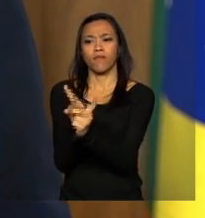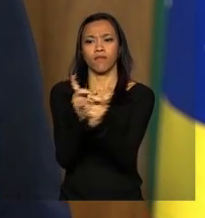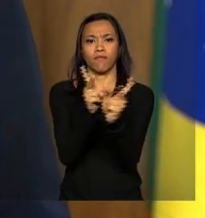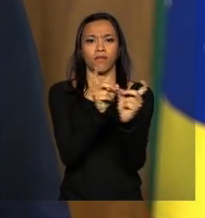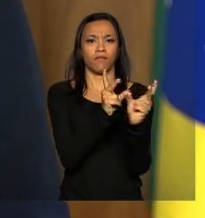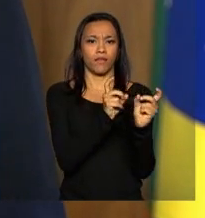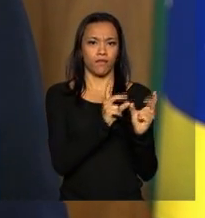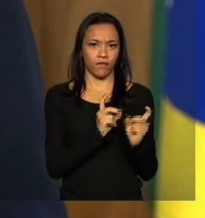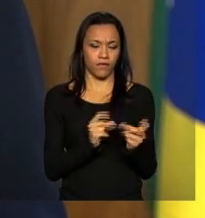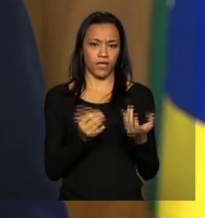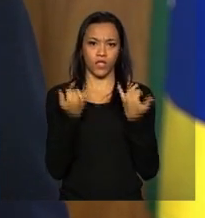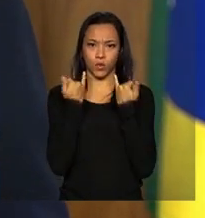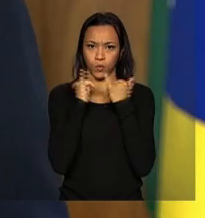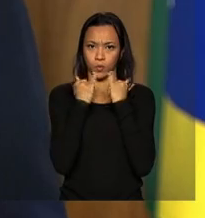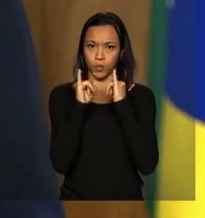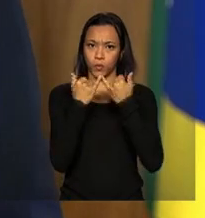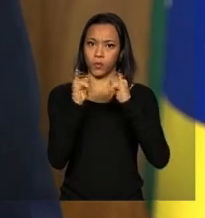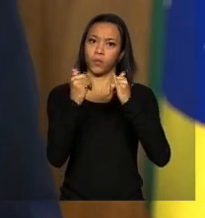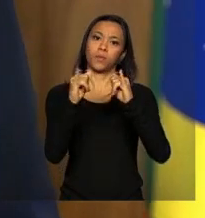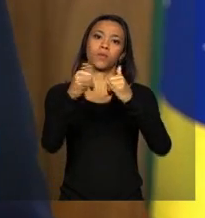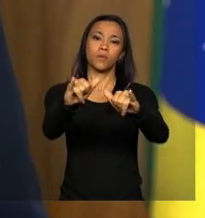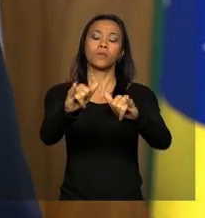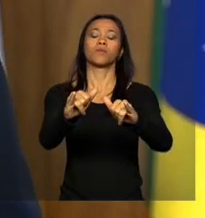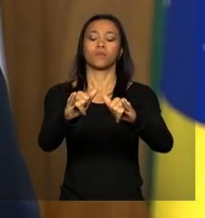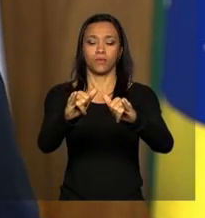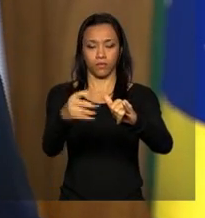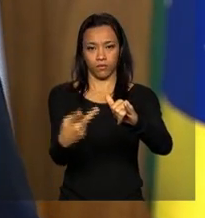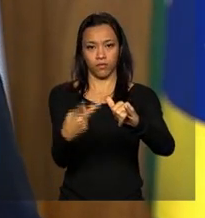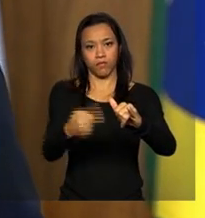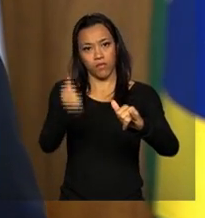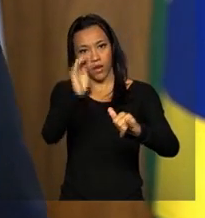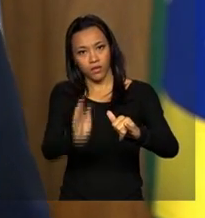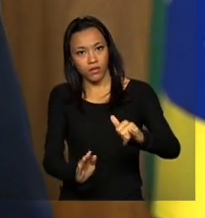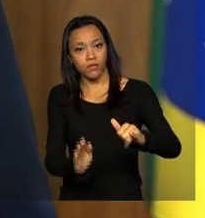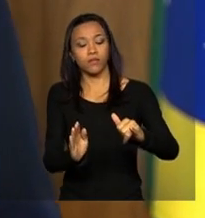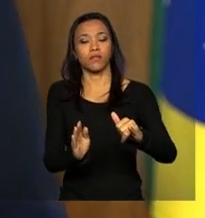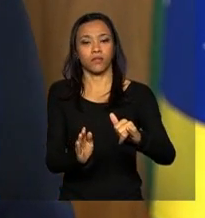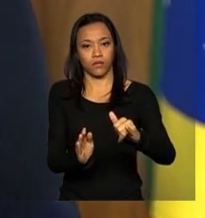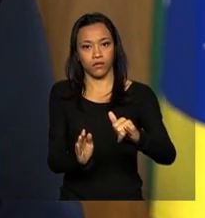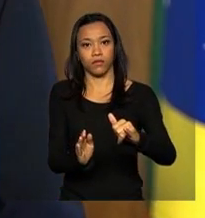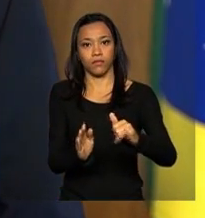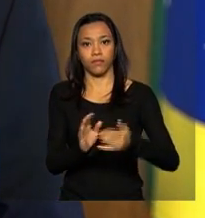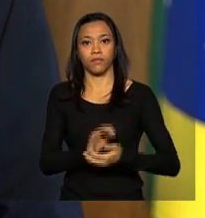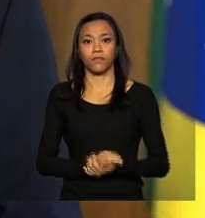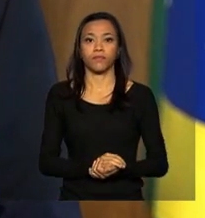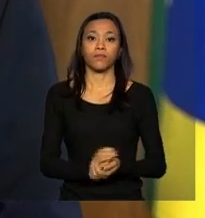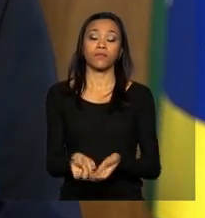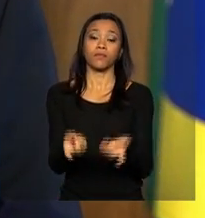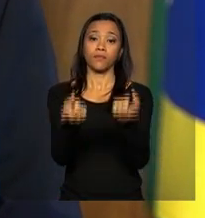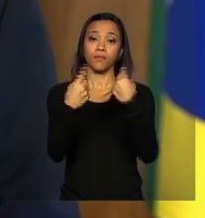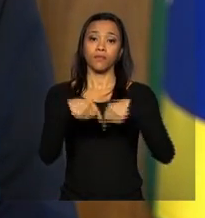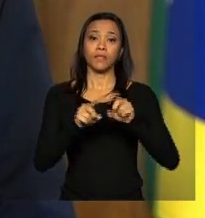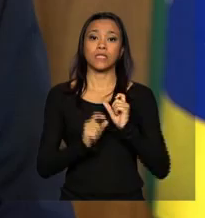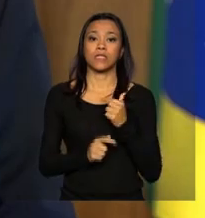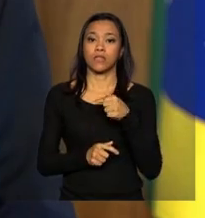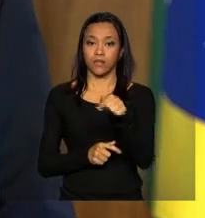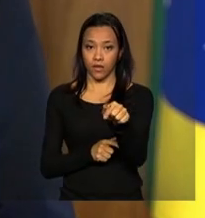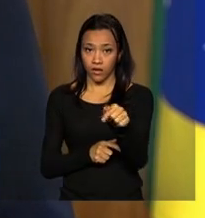Uruguai ao Brasil por meio da interconexão Candiota-São Carlos.